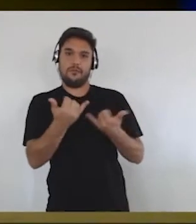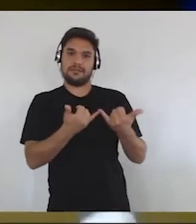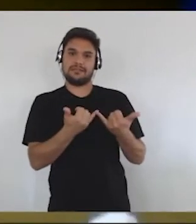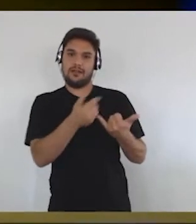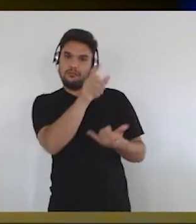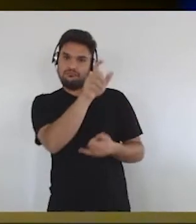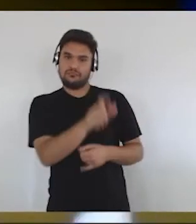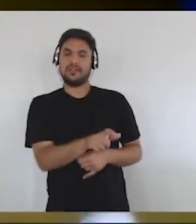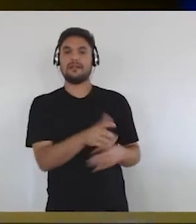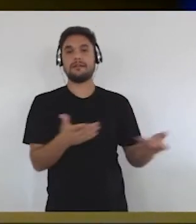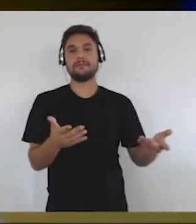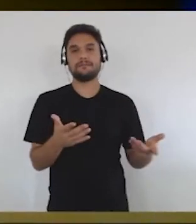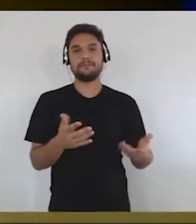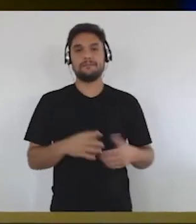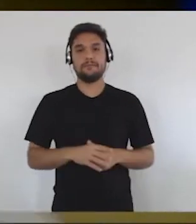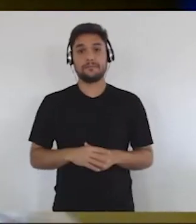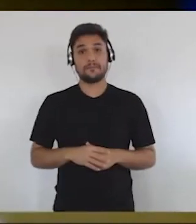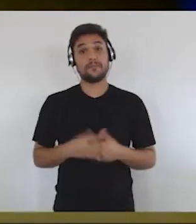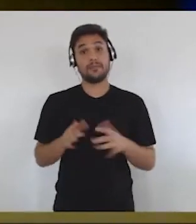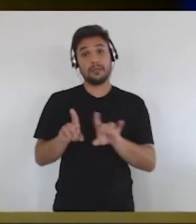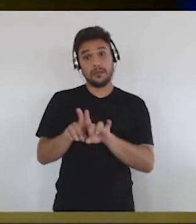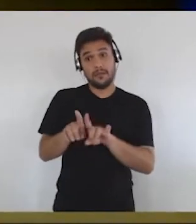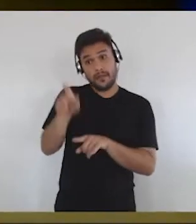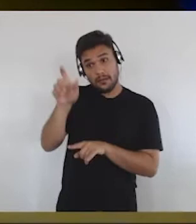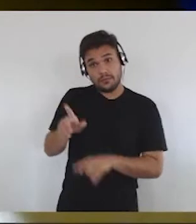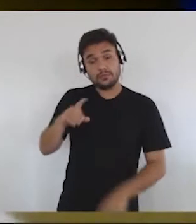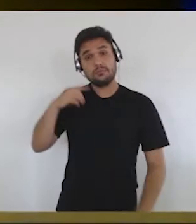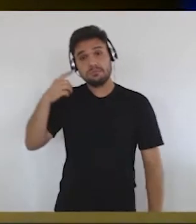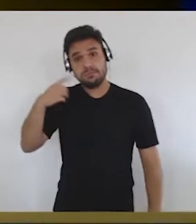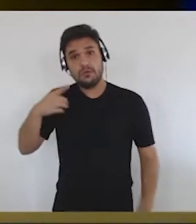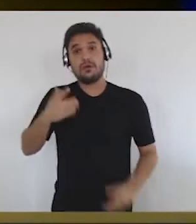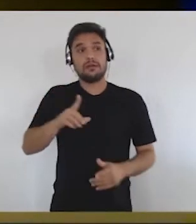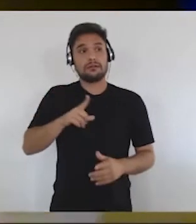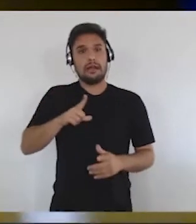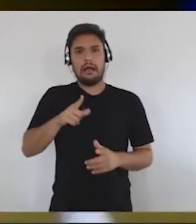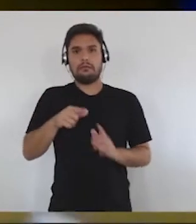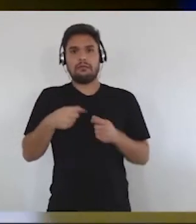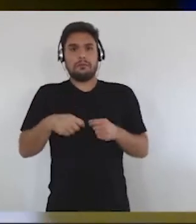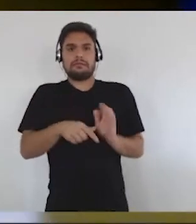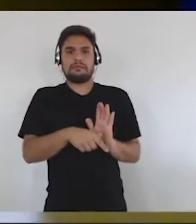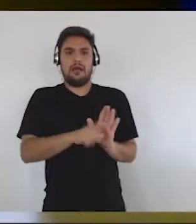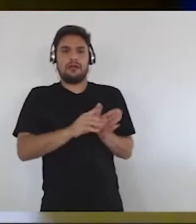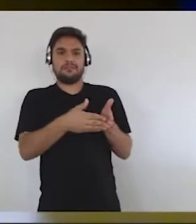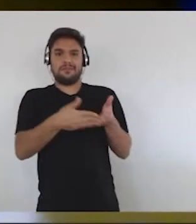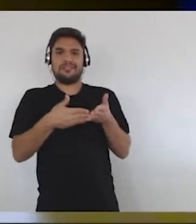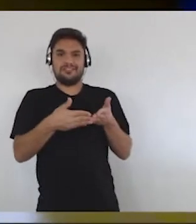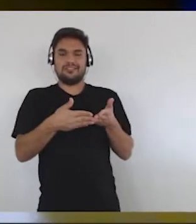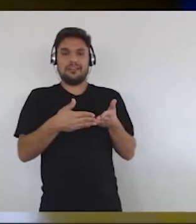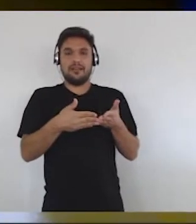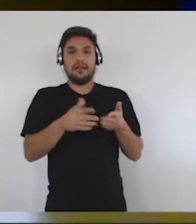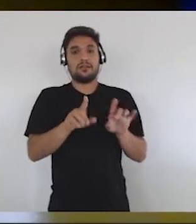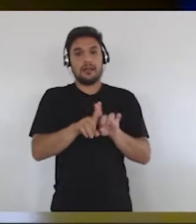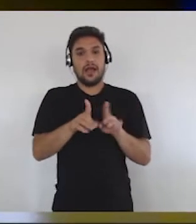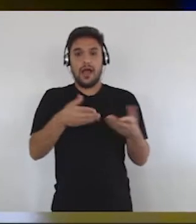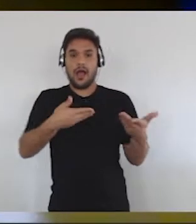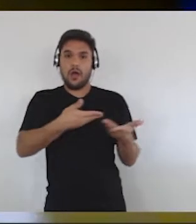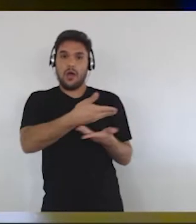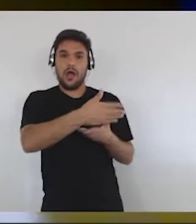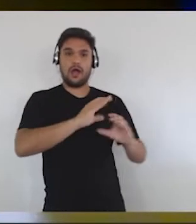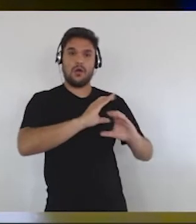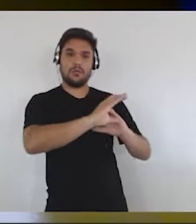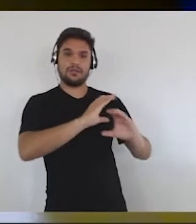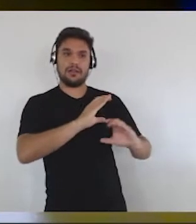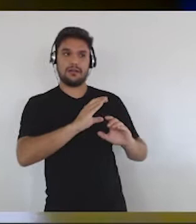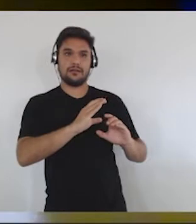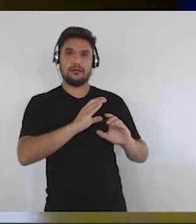sigilo profissional, que é de ordem pública, ou seja, que independe de solicitação prévia, as comunicações entre advogado e cliente